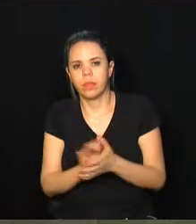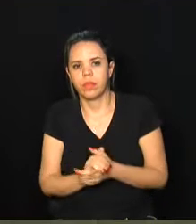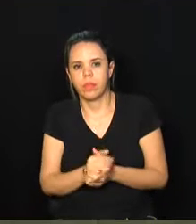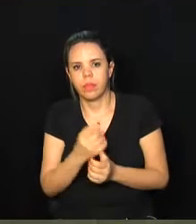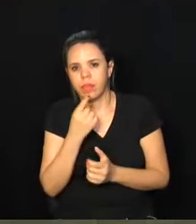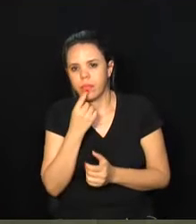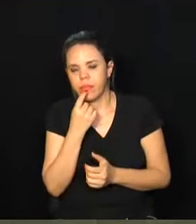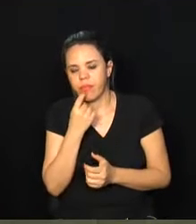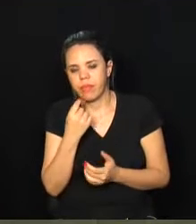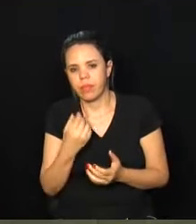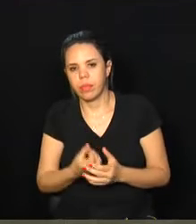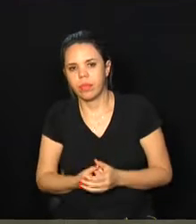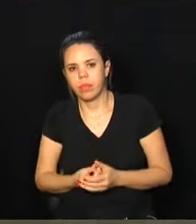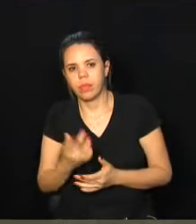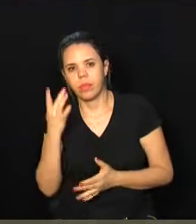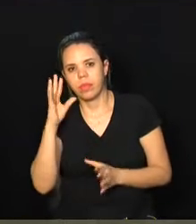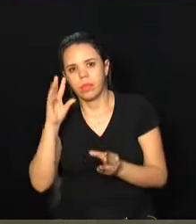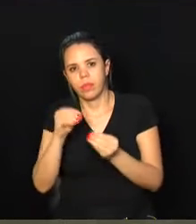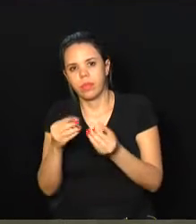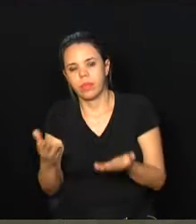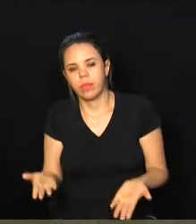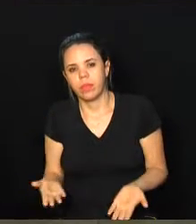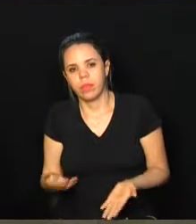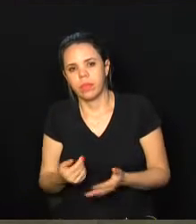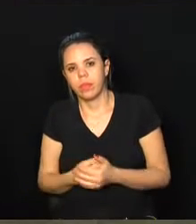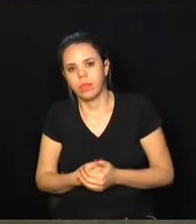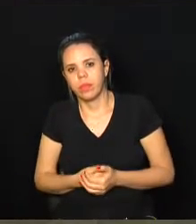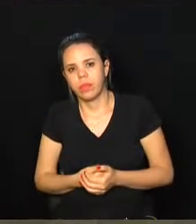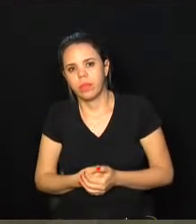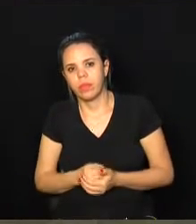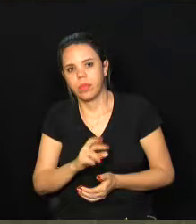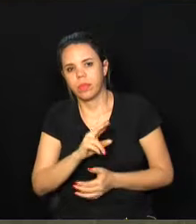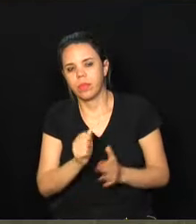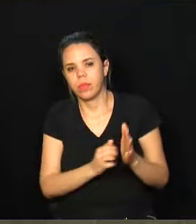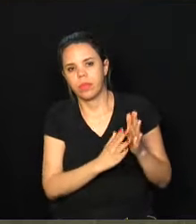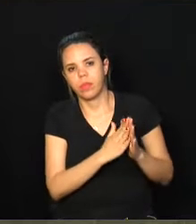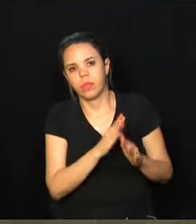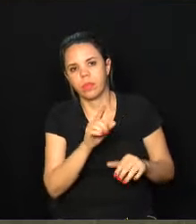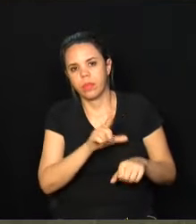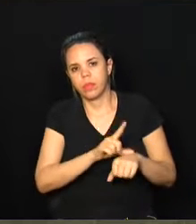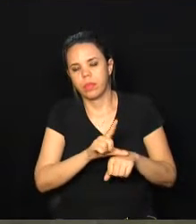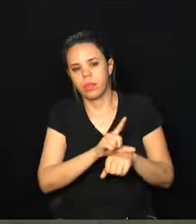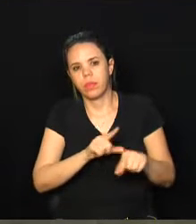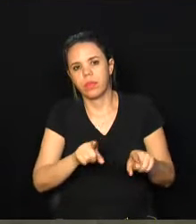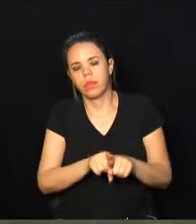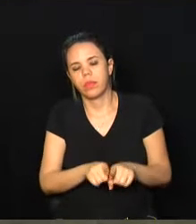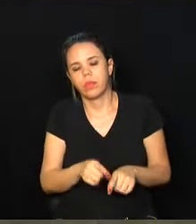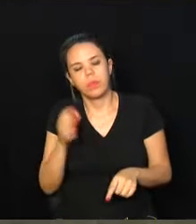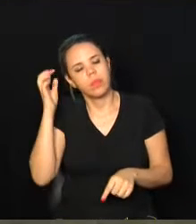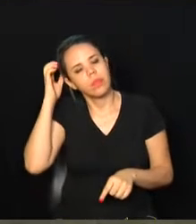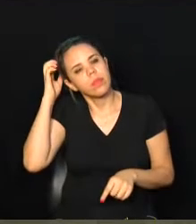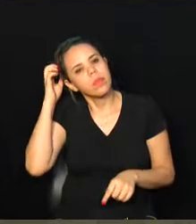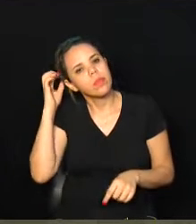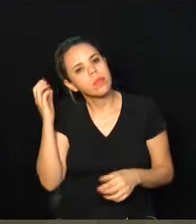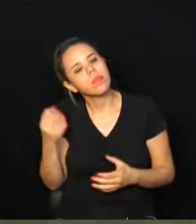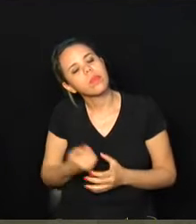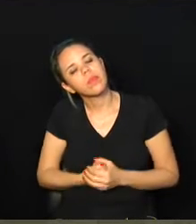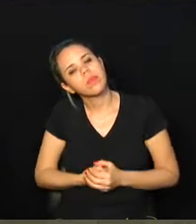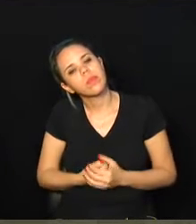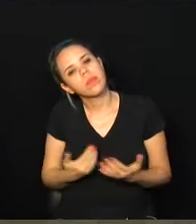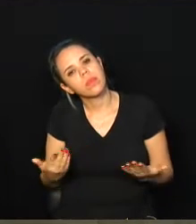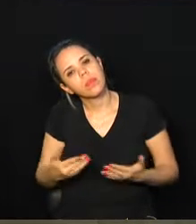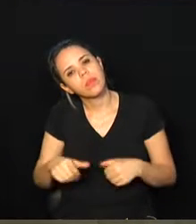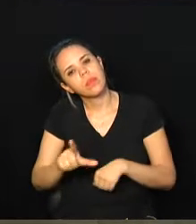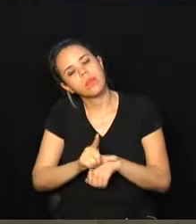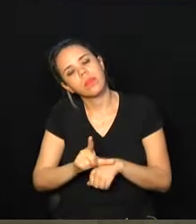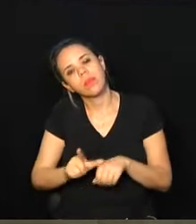Tá? Acho que é isso. A questão que não é burocratização, mas legislação, né? A lei atual da